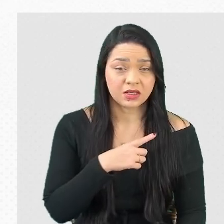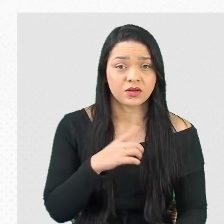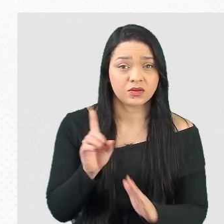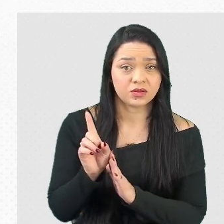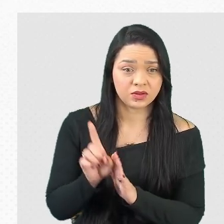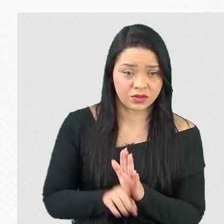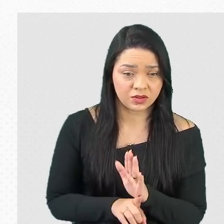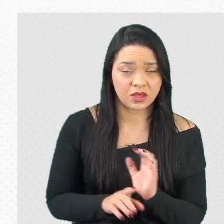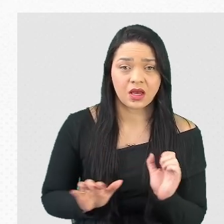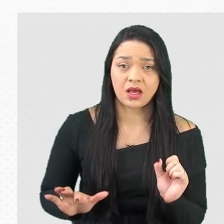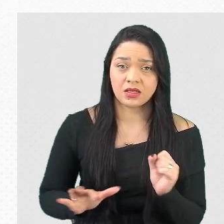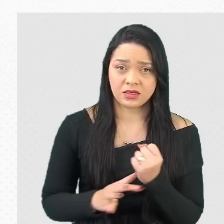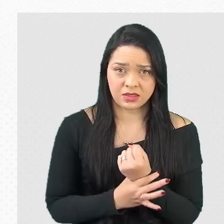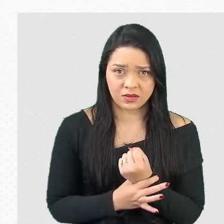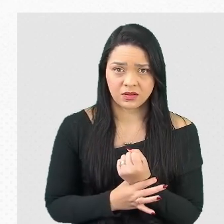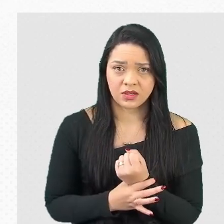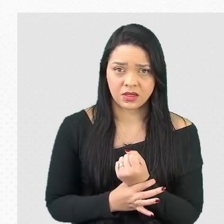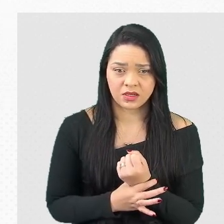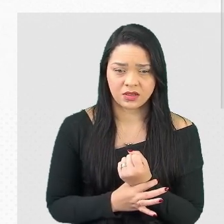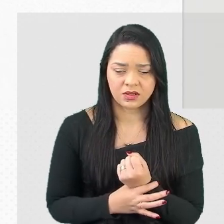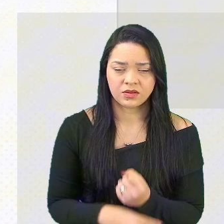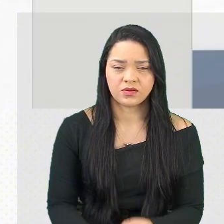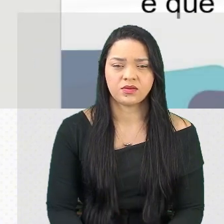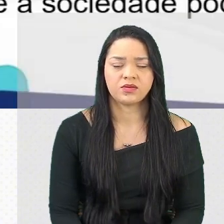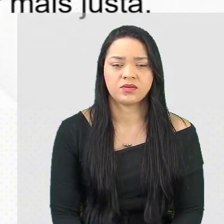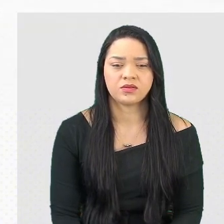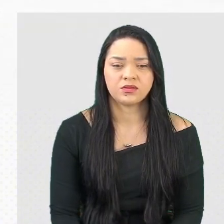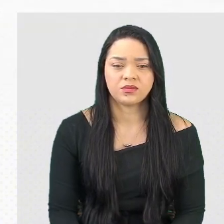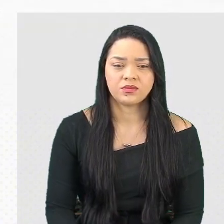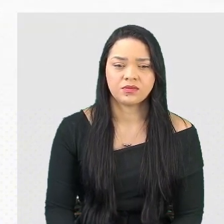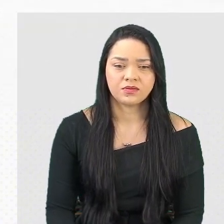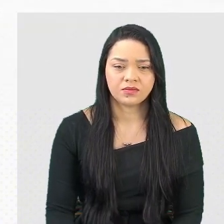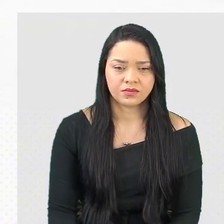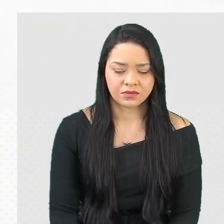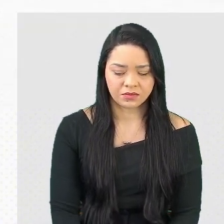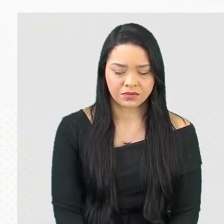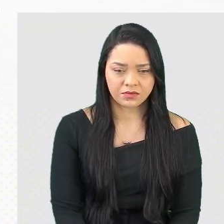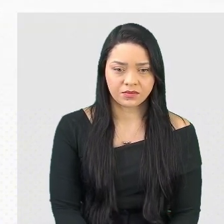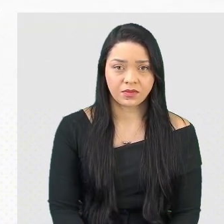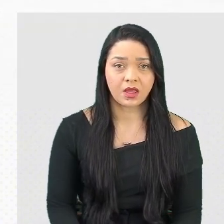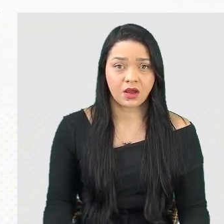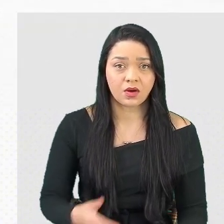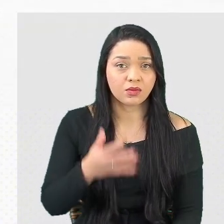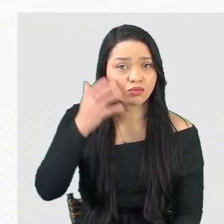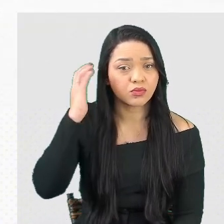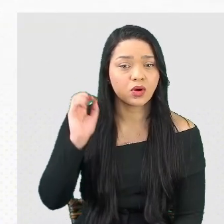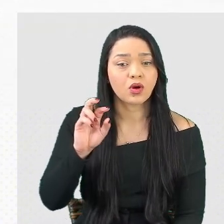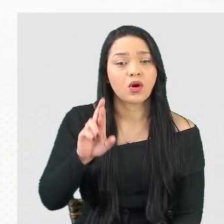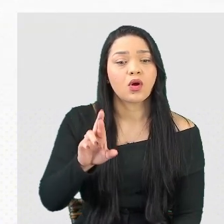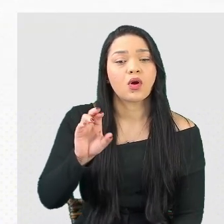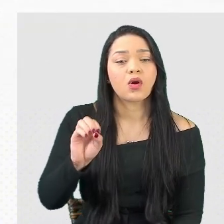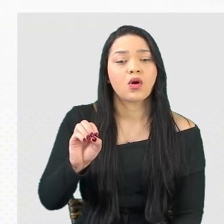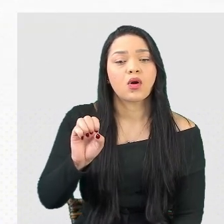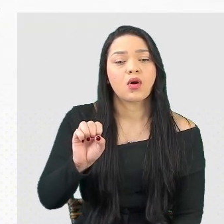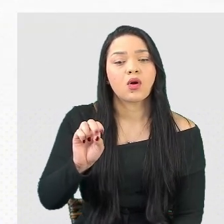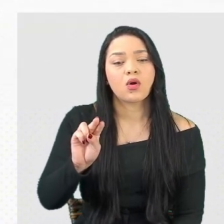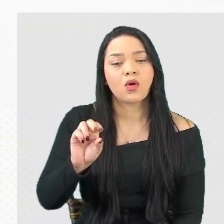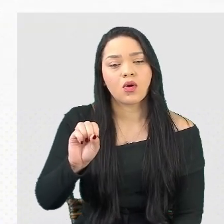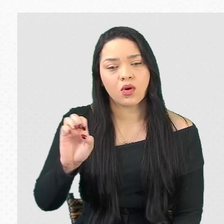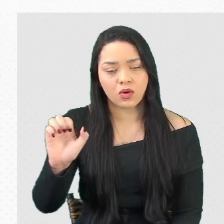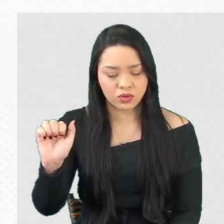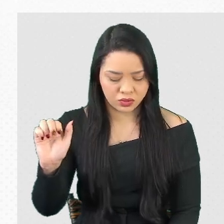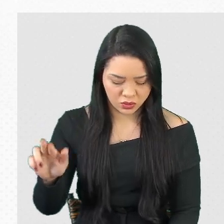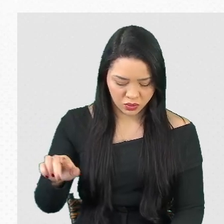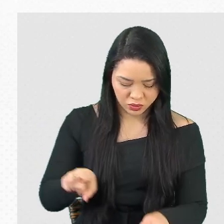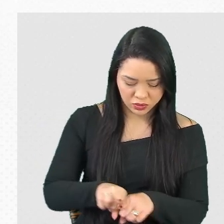direitos assegurados. Vamos ver aqui mais um, agora é Jean-Jacques Rousseau, né, que foi um filósofo de origem